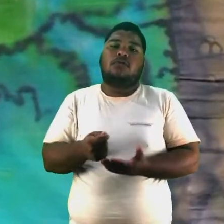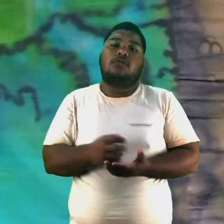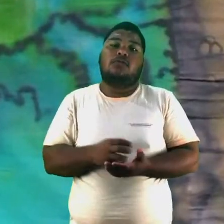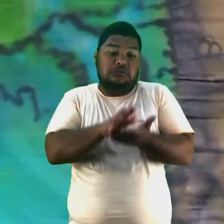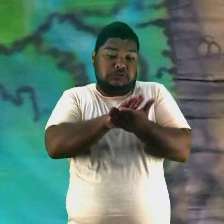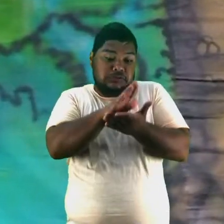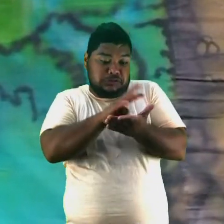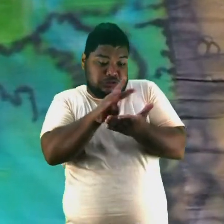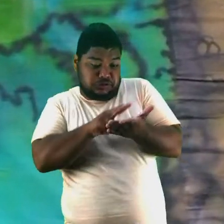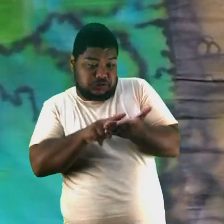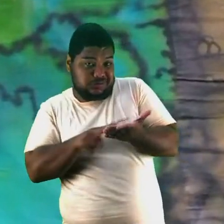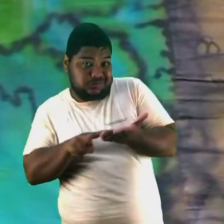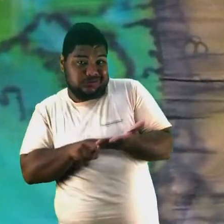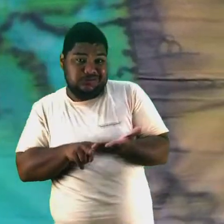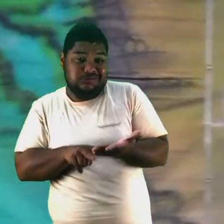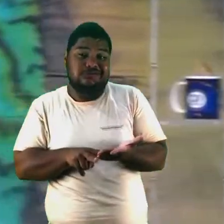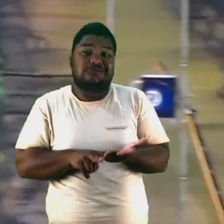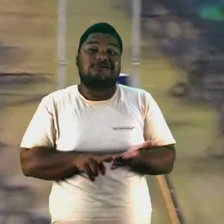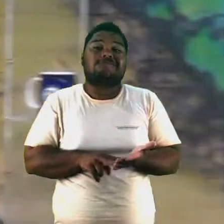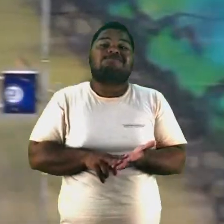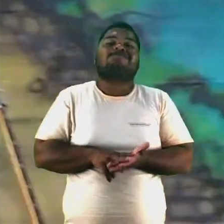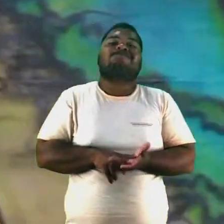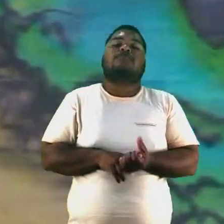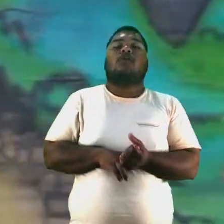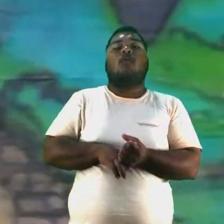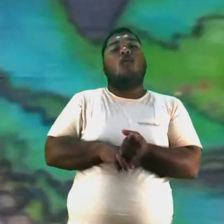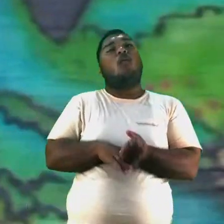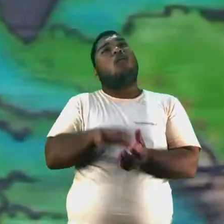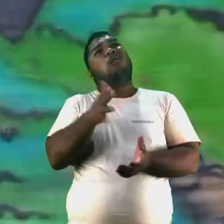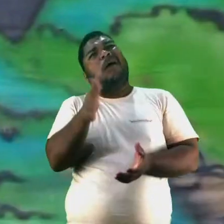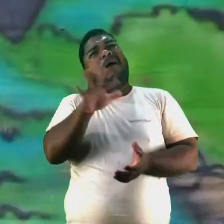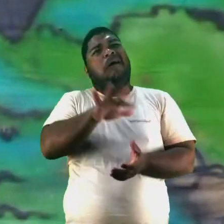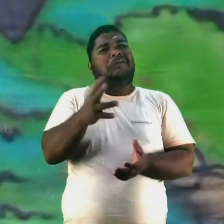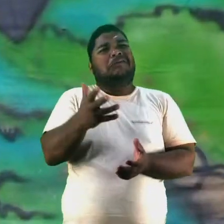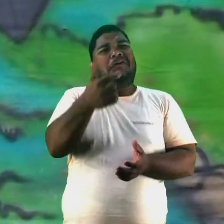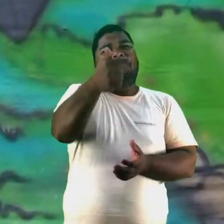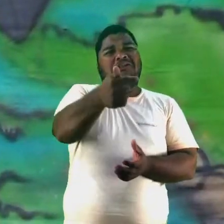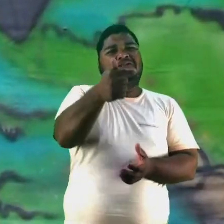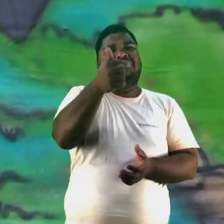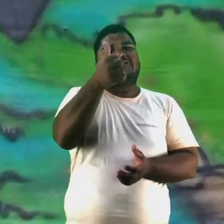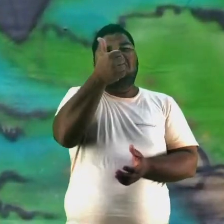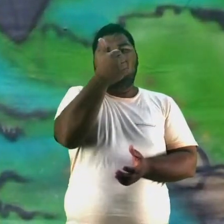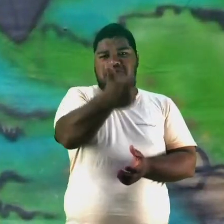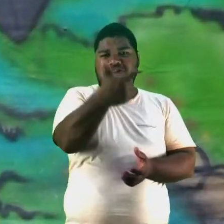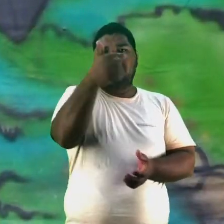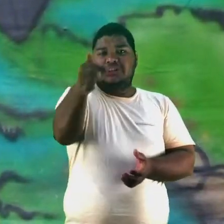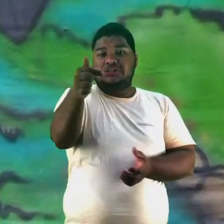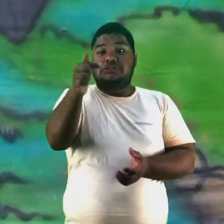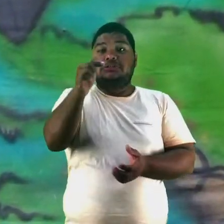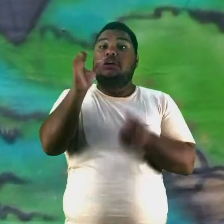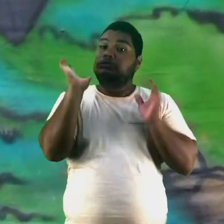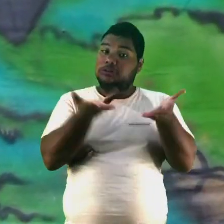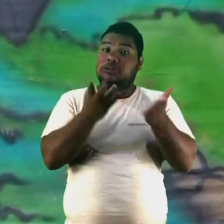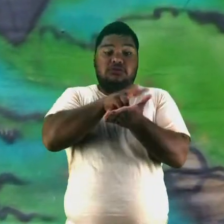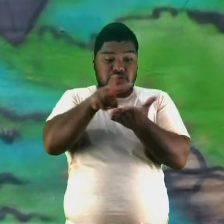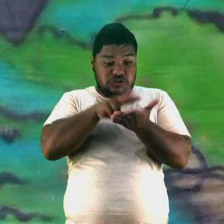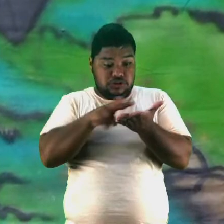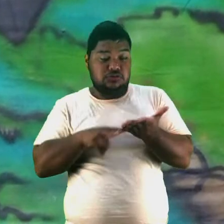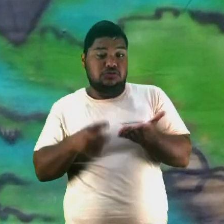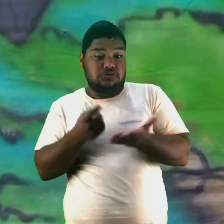que o apóstolo Paulo escreveu 2 Timóteo, quase todos os 27 livros do Novo Testamento já estavam escritos.